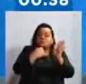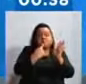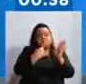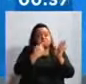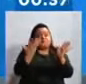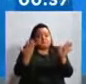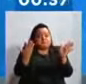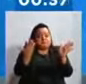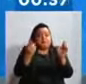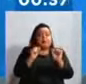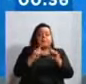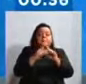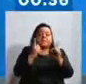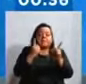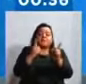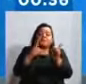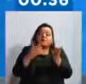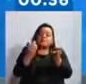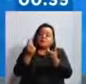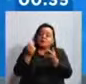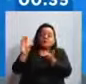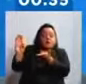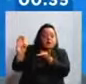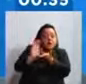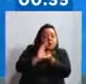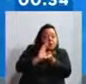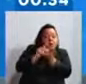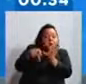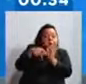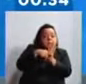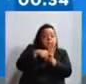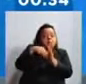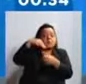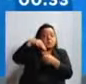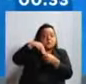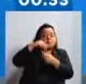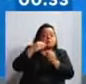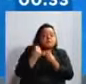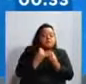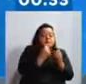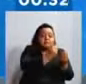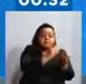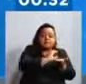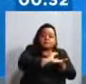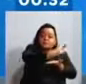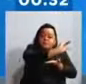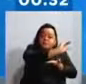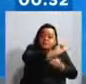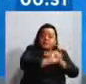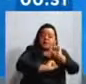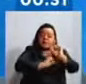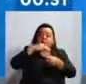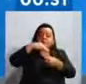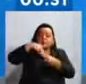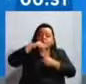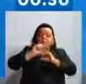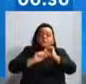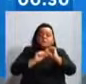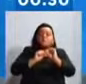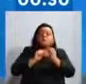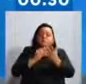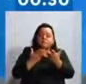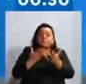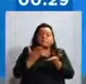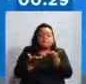recursos próprios do município. Vamos investir, sim, parte do orçamento municipal e vamos fomentar a